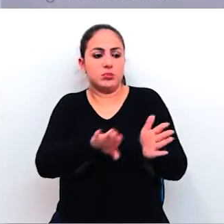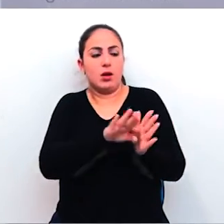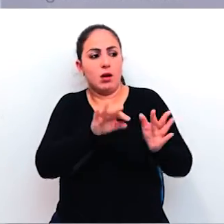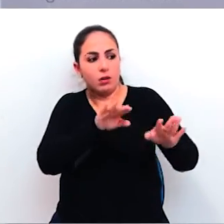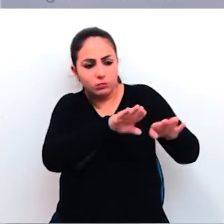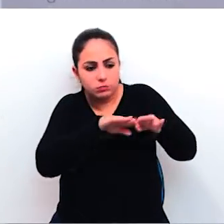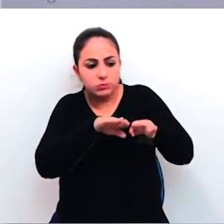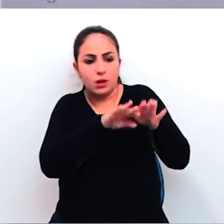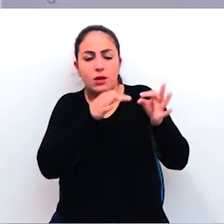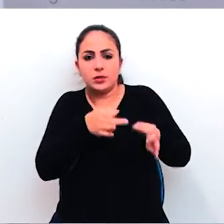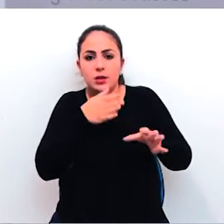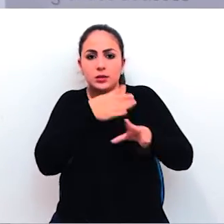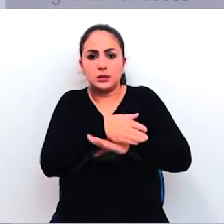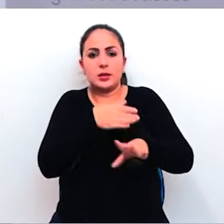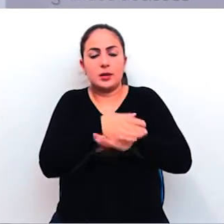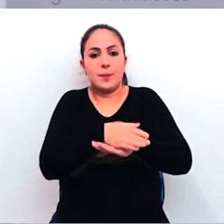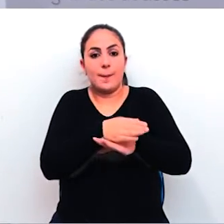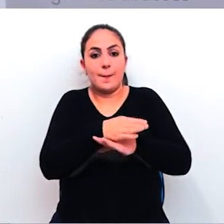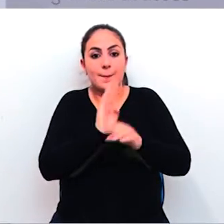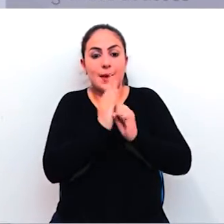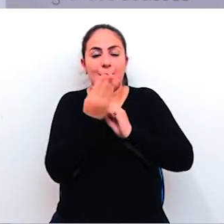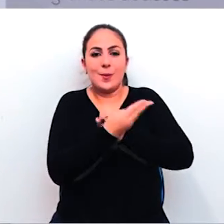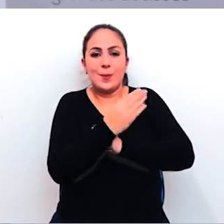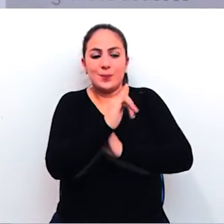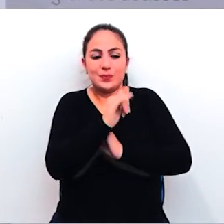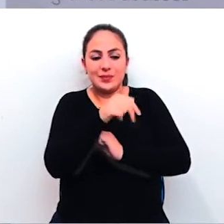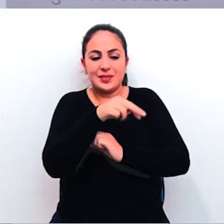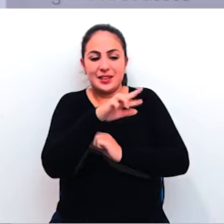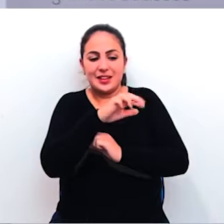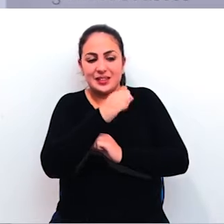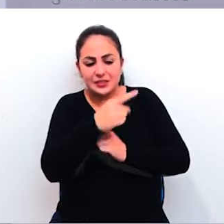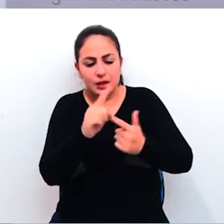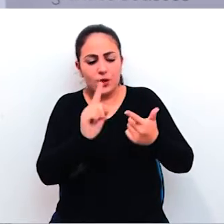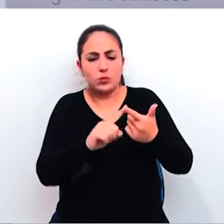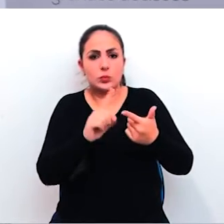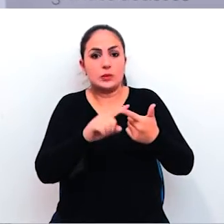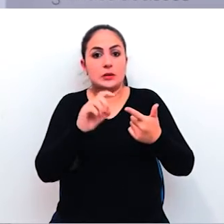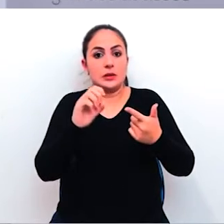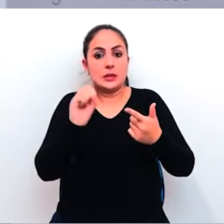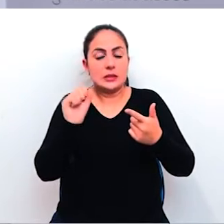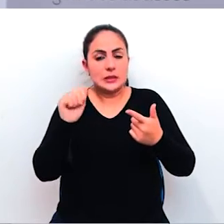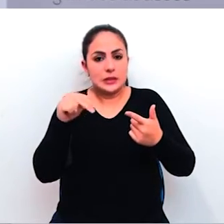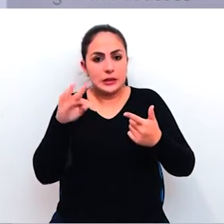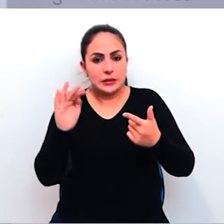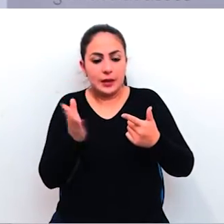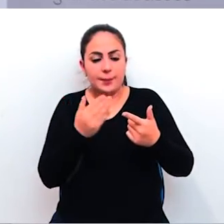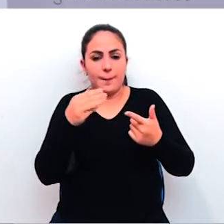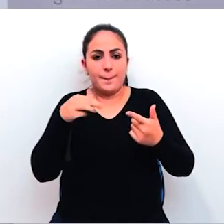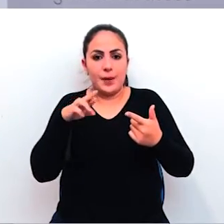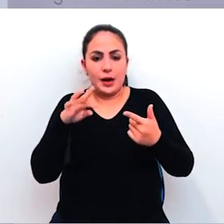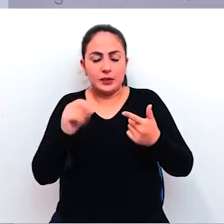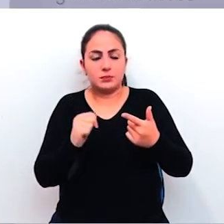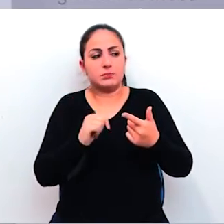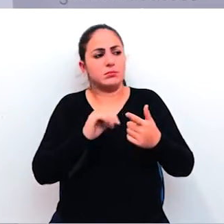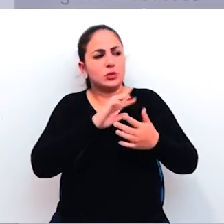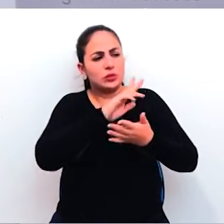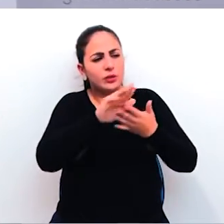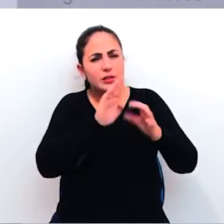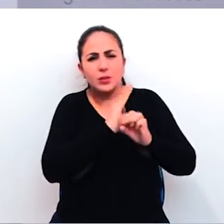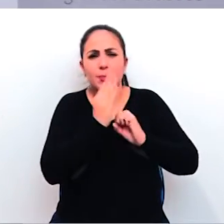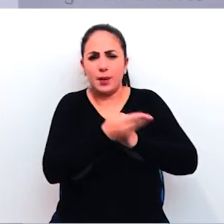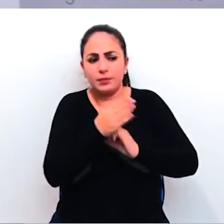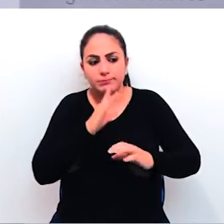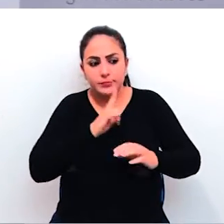crescimento que teve o bairro integração ea grande santa marta incluindo a vila jardim em nossa senhora aparecida todas as